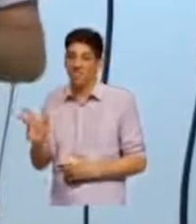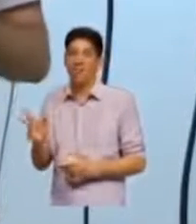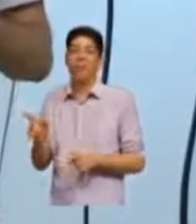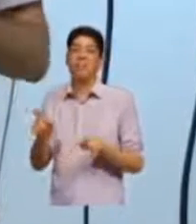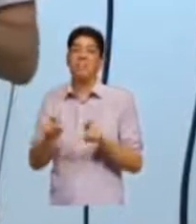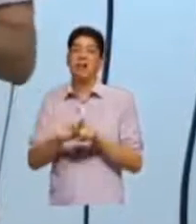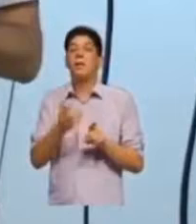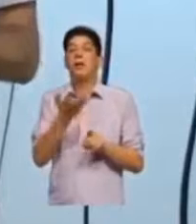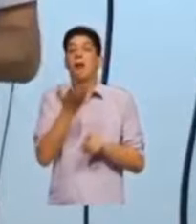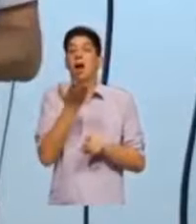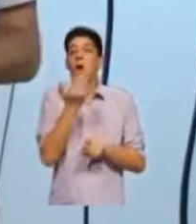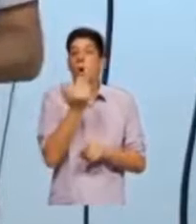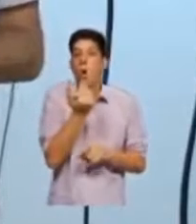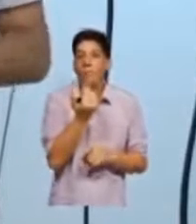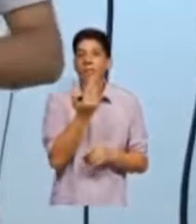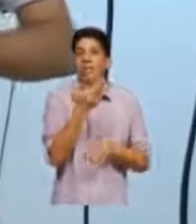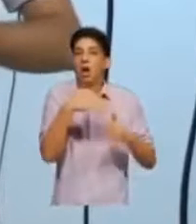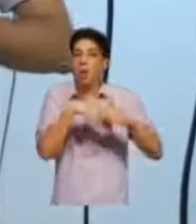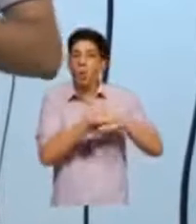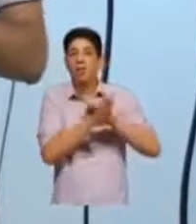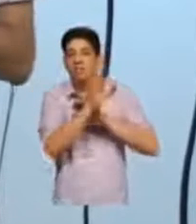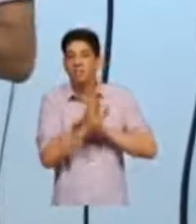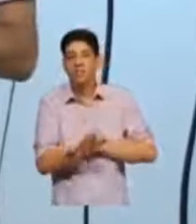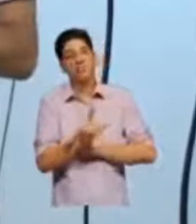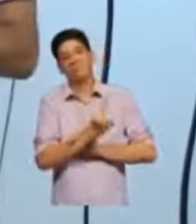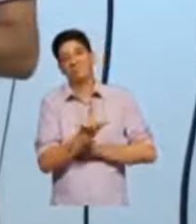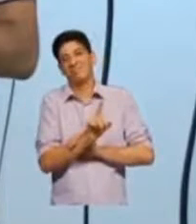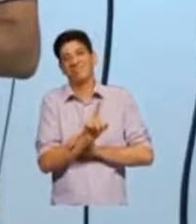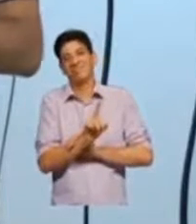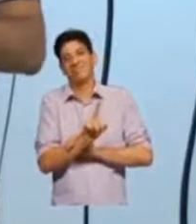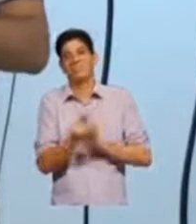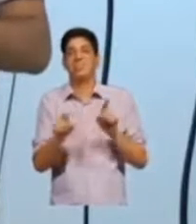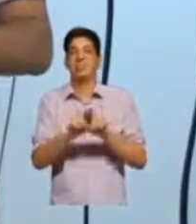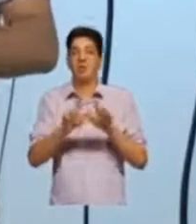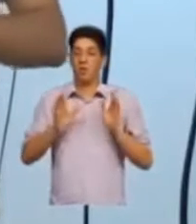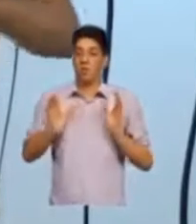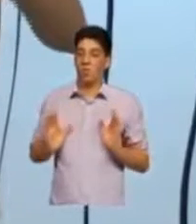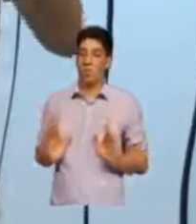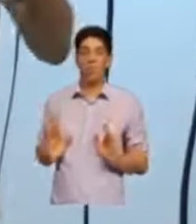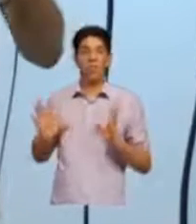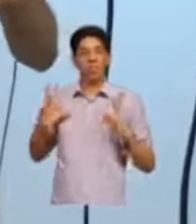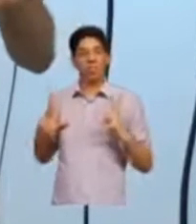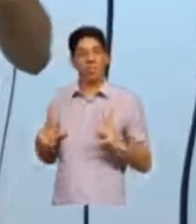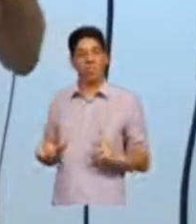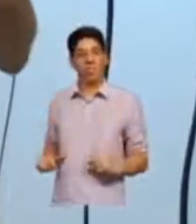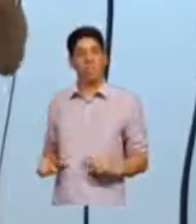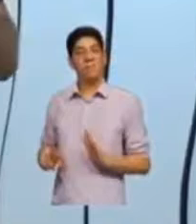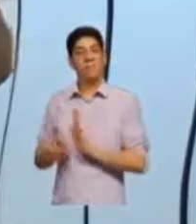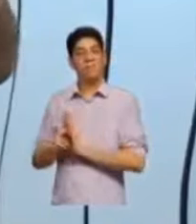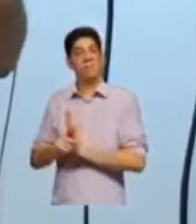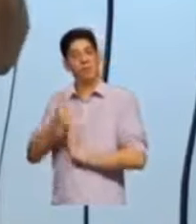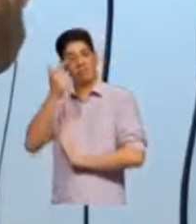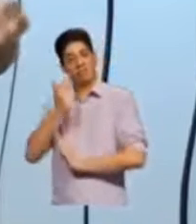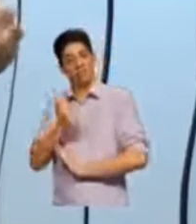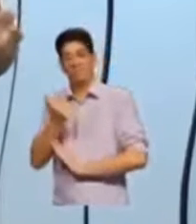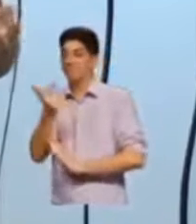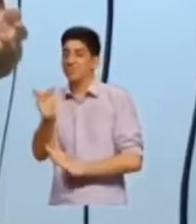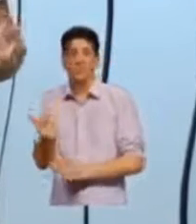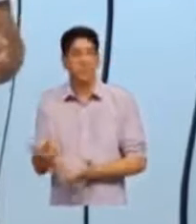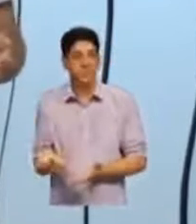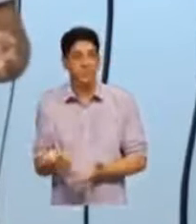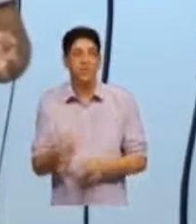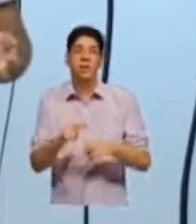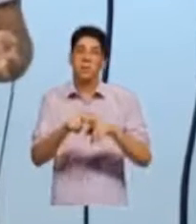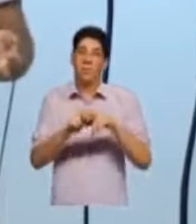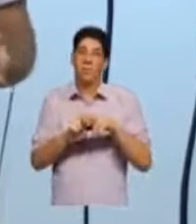adequada dos alimentos, a conservação, hábitos de higiene. Isso, então, facilitou a propagação e a proliferação